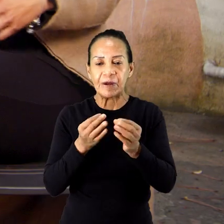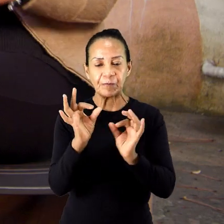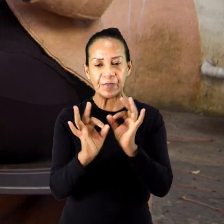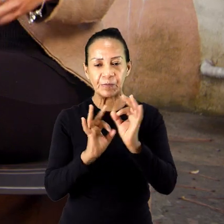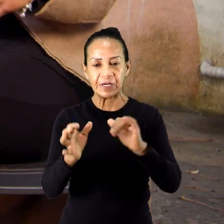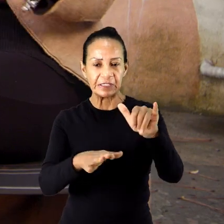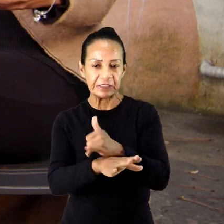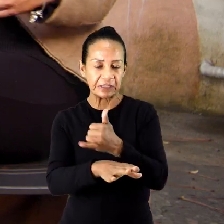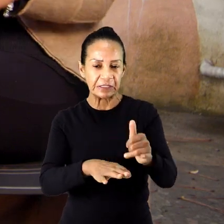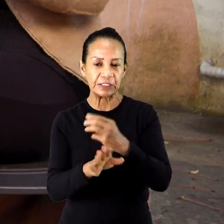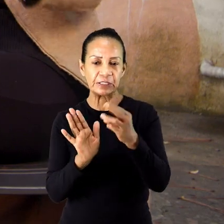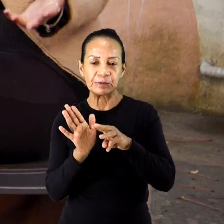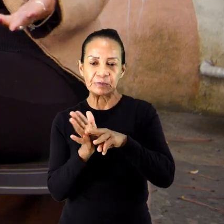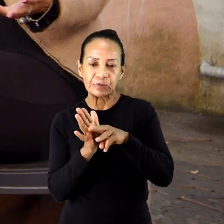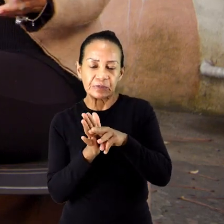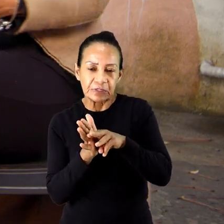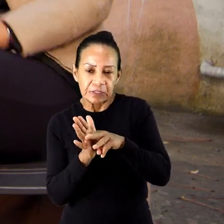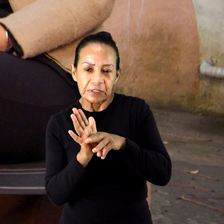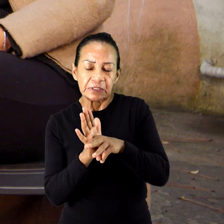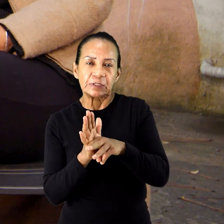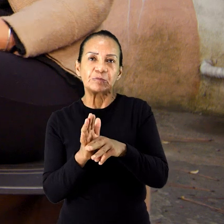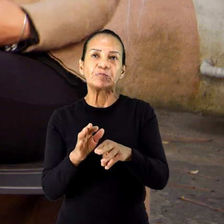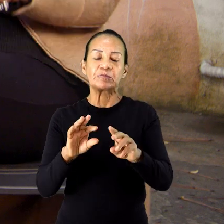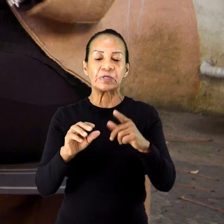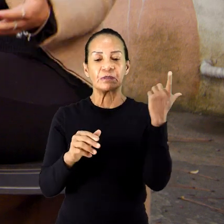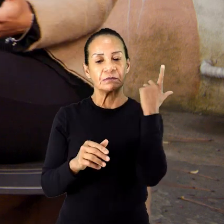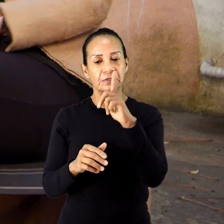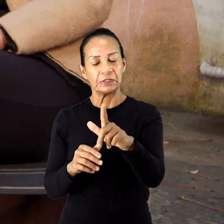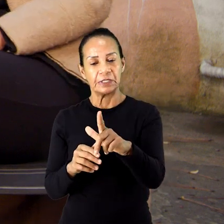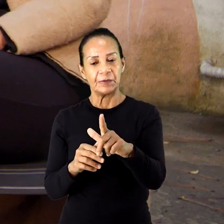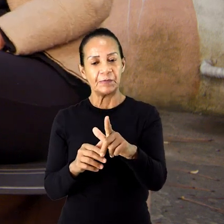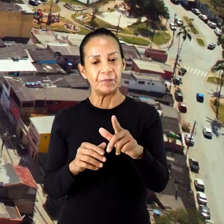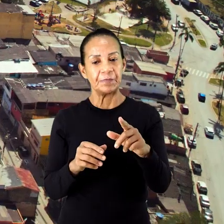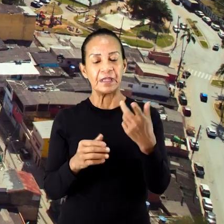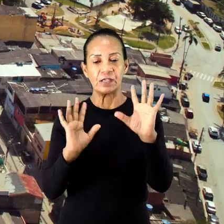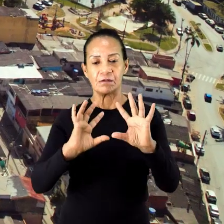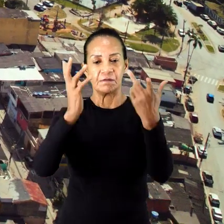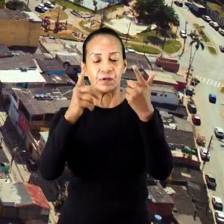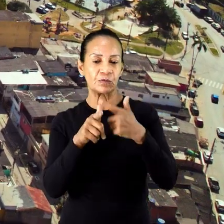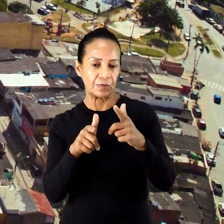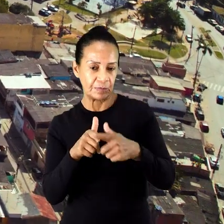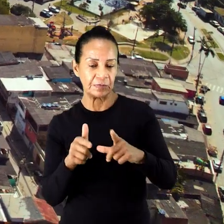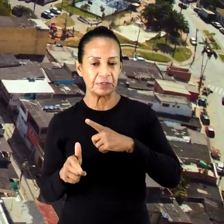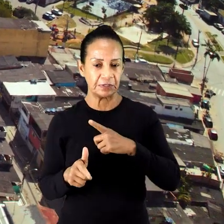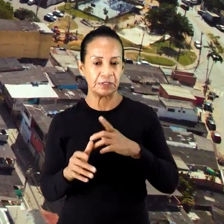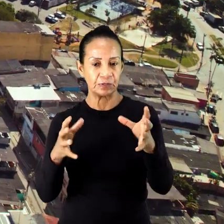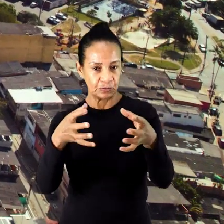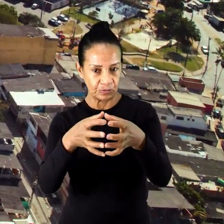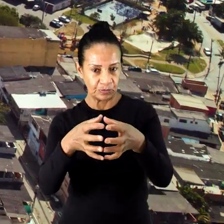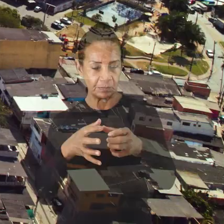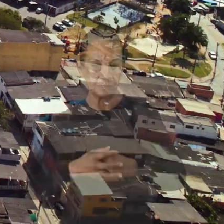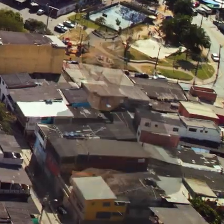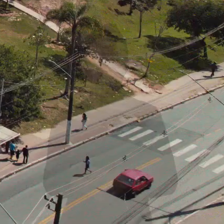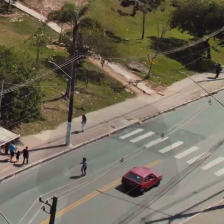elaborar estratégias, metodologias para enfrentar esses problemas que foram levantados. Prédios, algumas árvores, casas